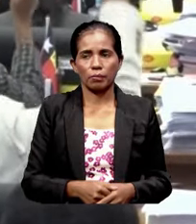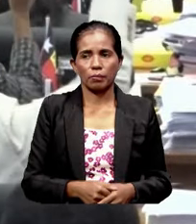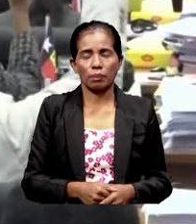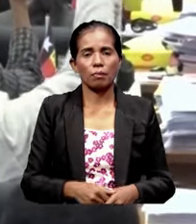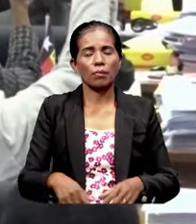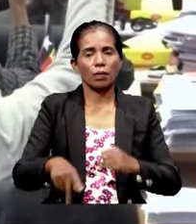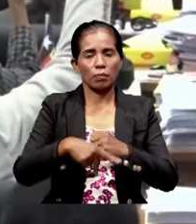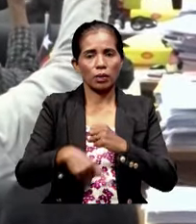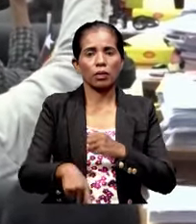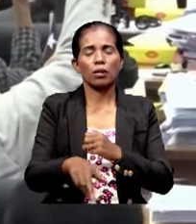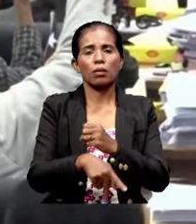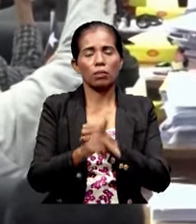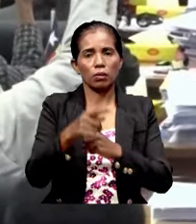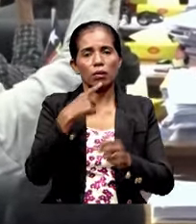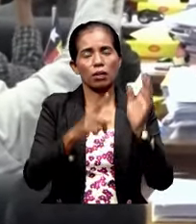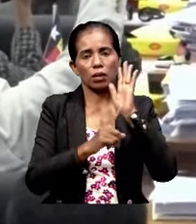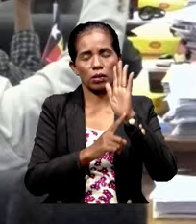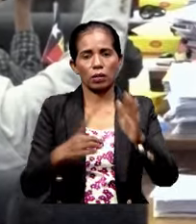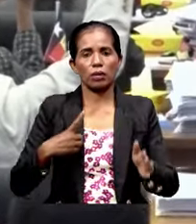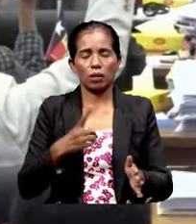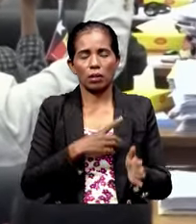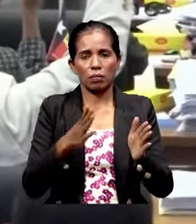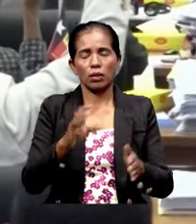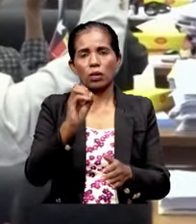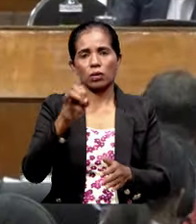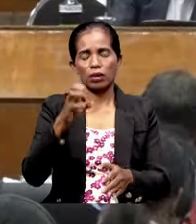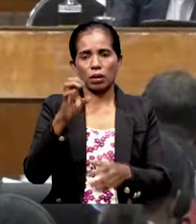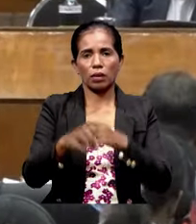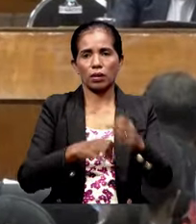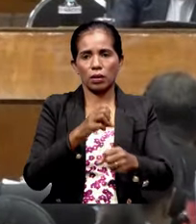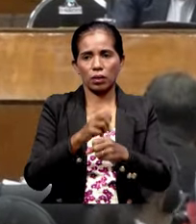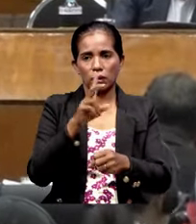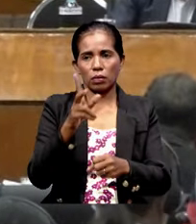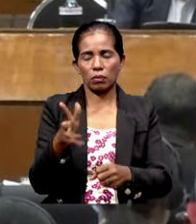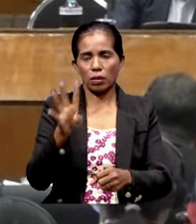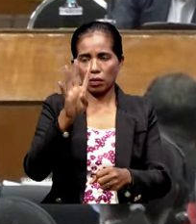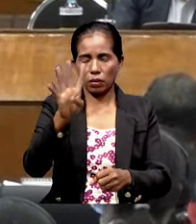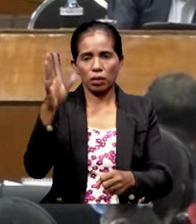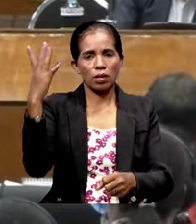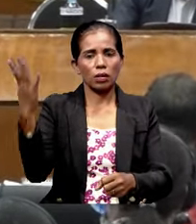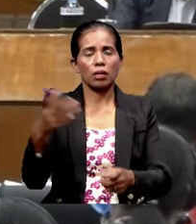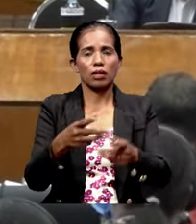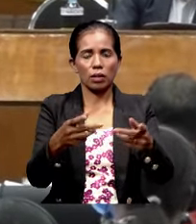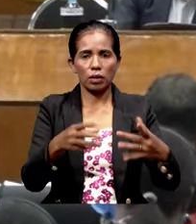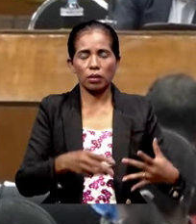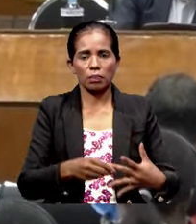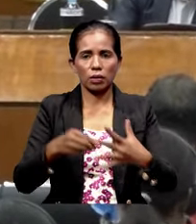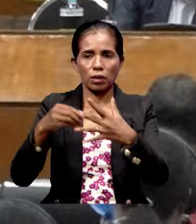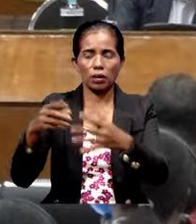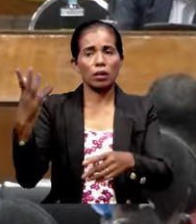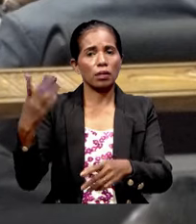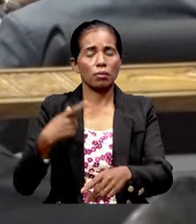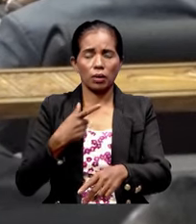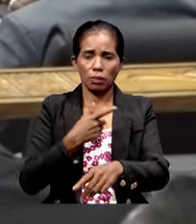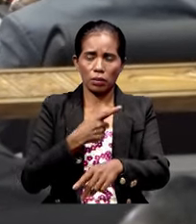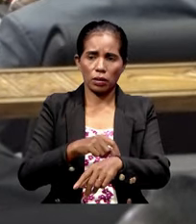Bancada Kunto hatou crítica, né? Durante o debate Orçamento Geral Estado tinha reunido Ronaldo Resinhat e a fase especialidade e a Parlamento